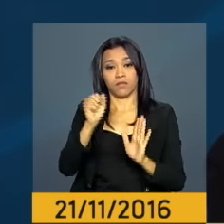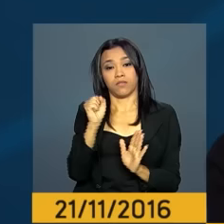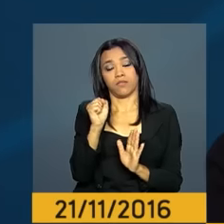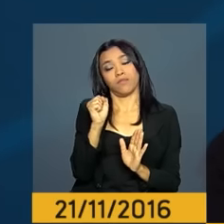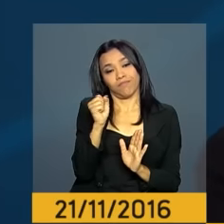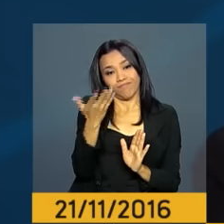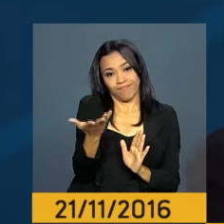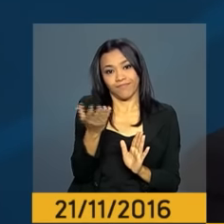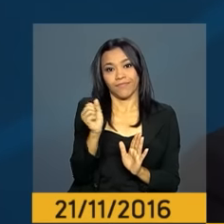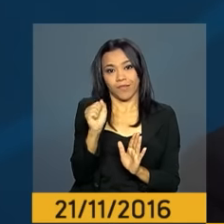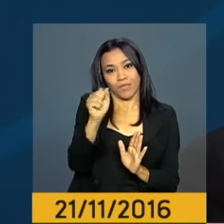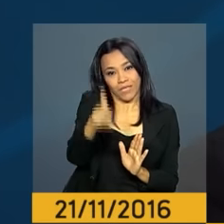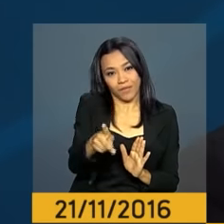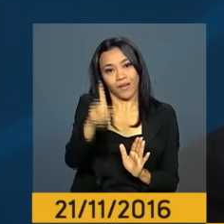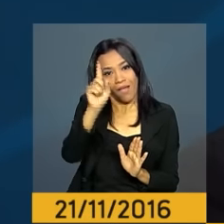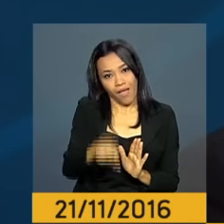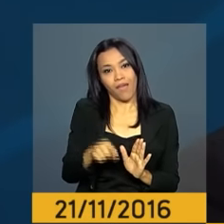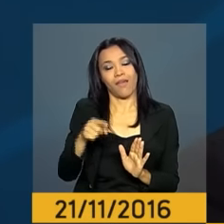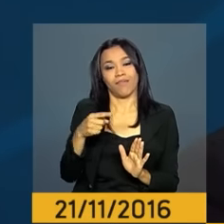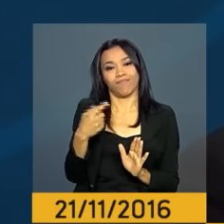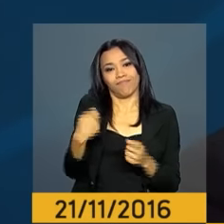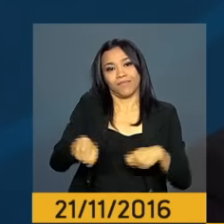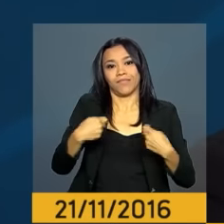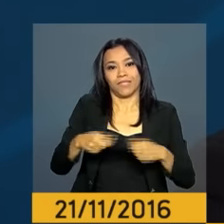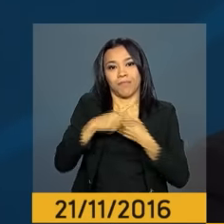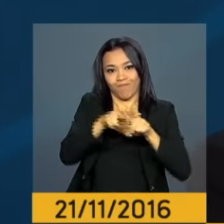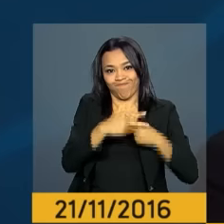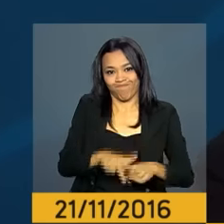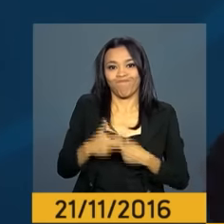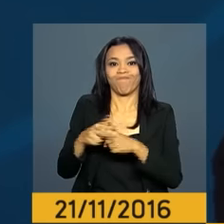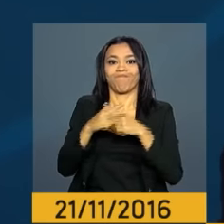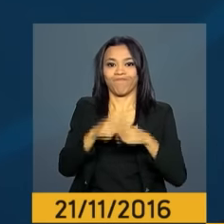conserto. Mas eu quero dizer